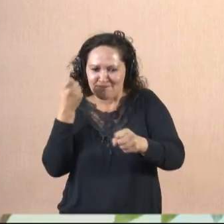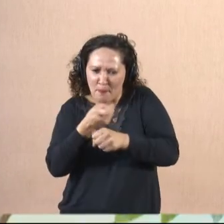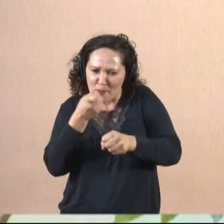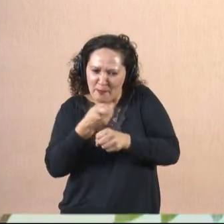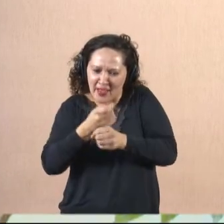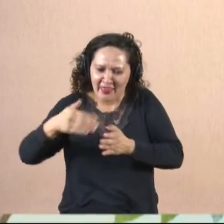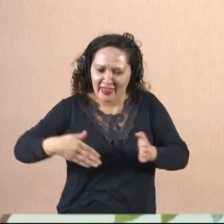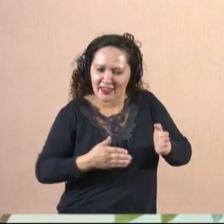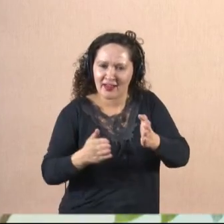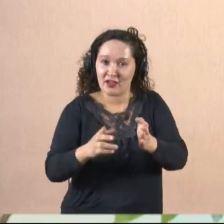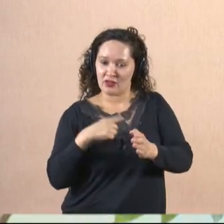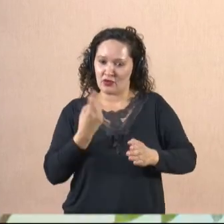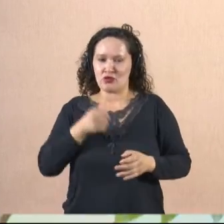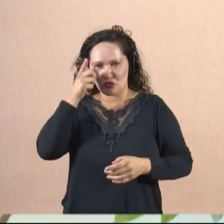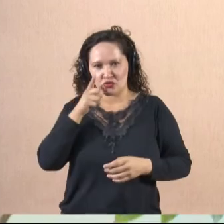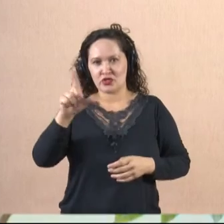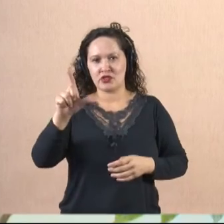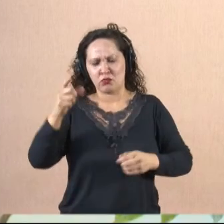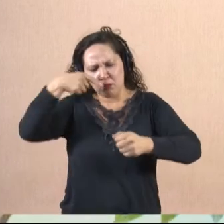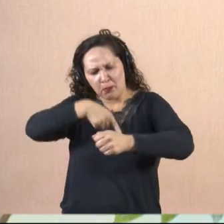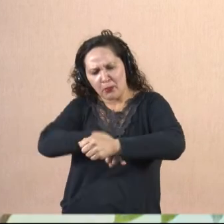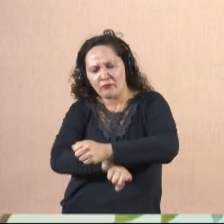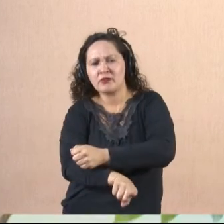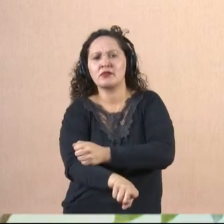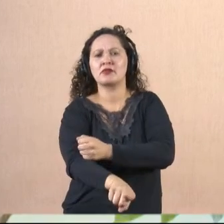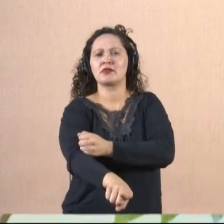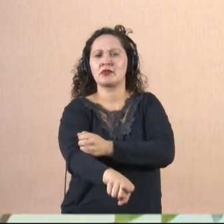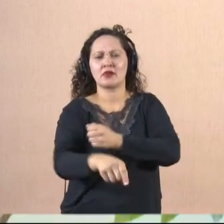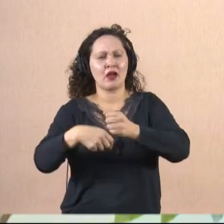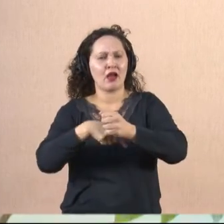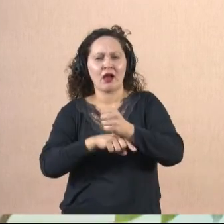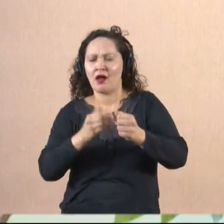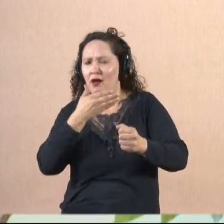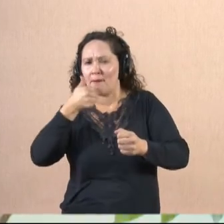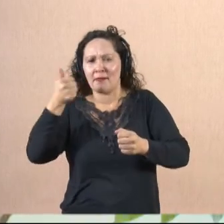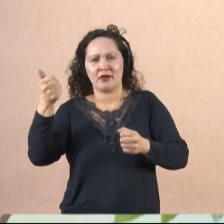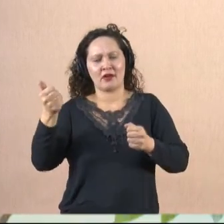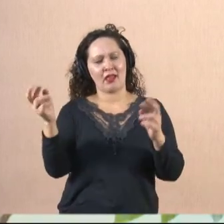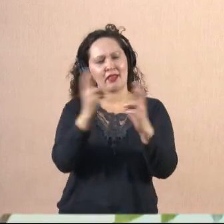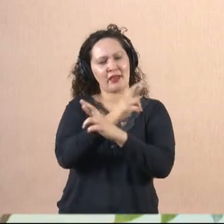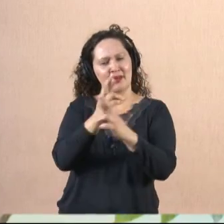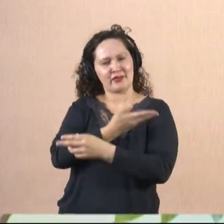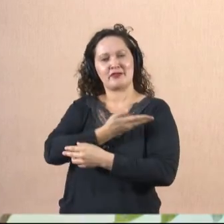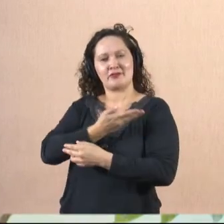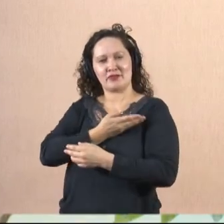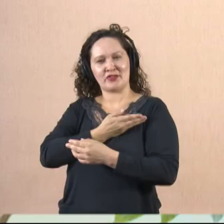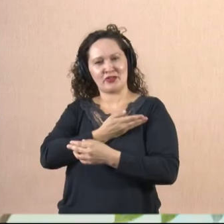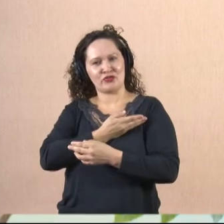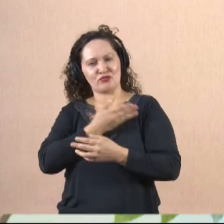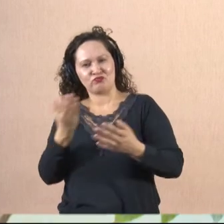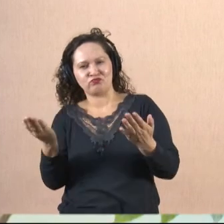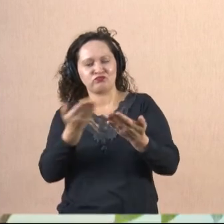angular com que poderíamos ir aprofundando amadurecendo as relações de amizade e cooperação